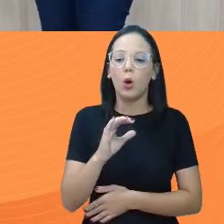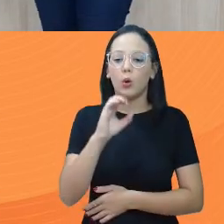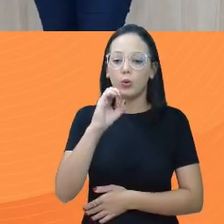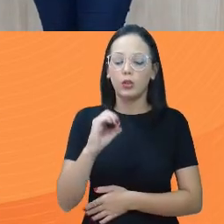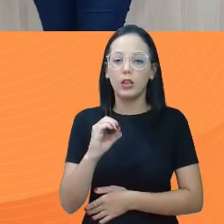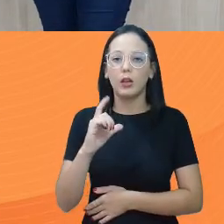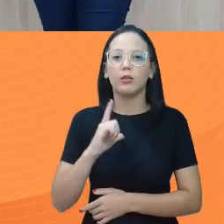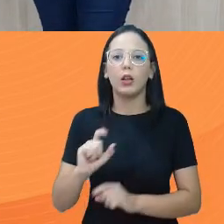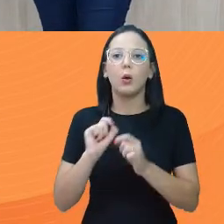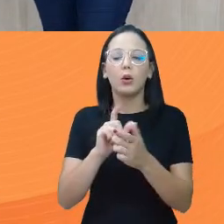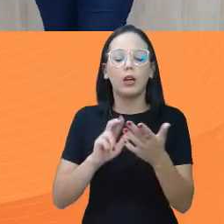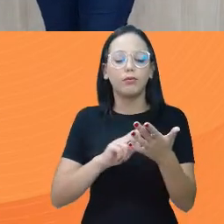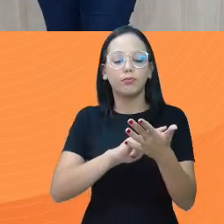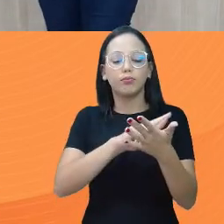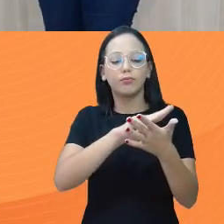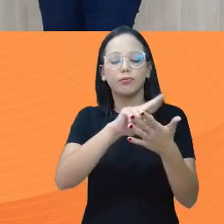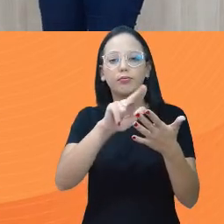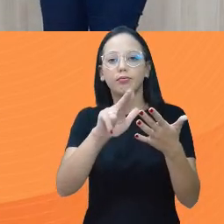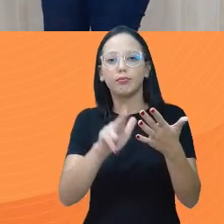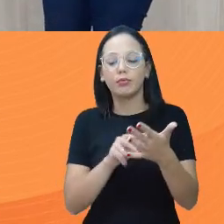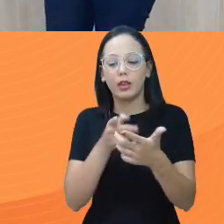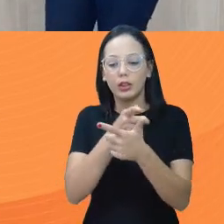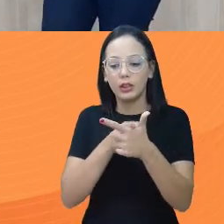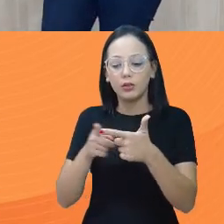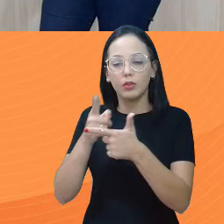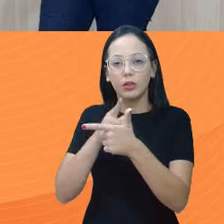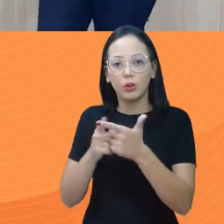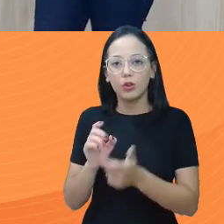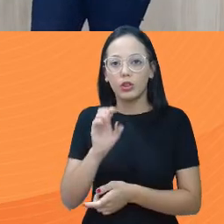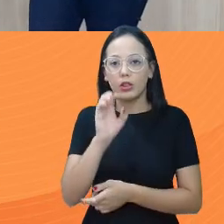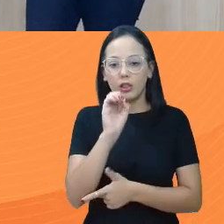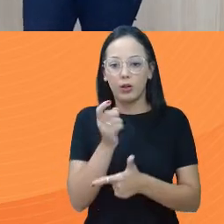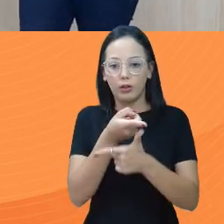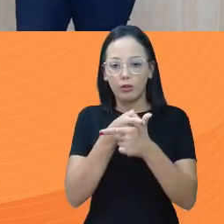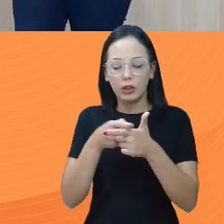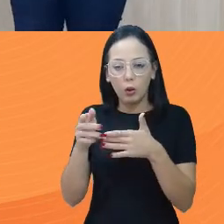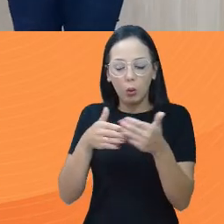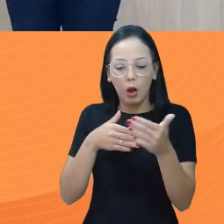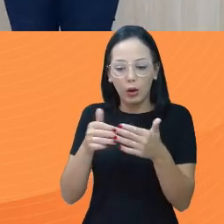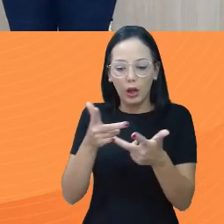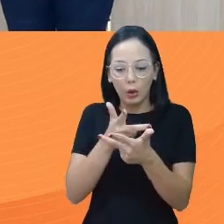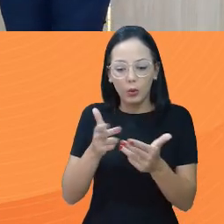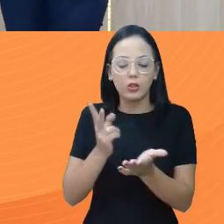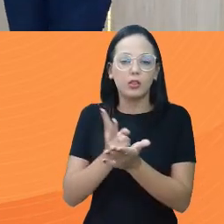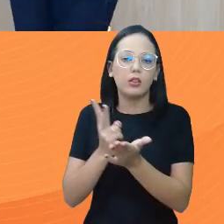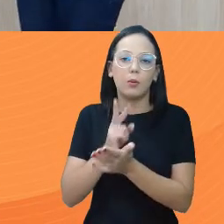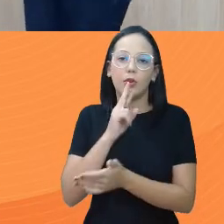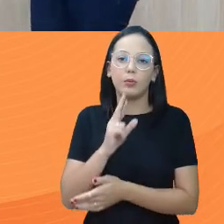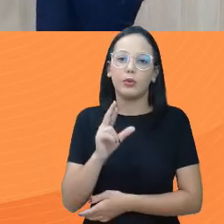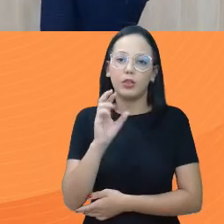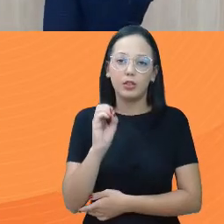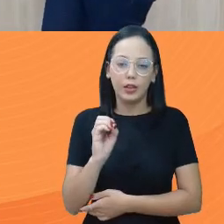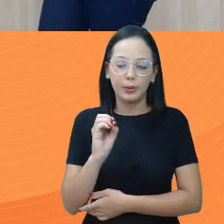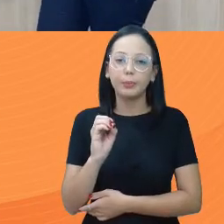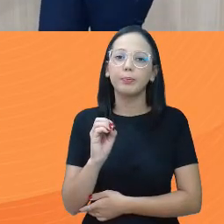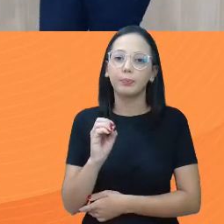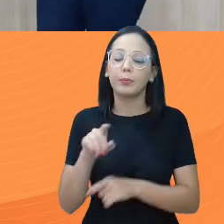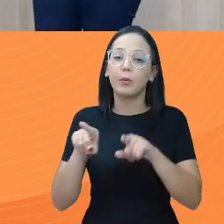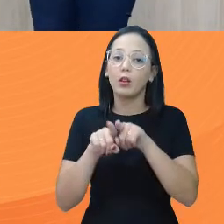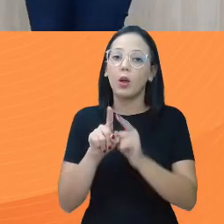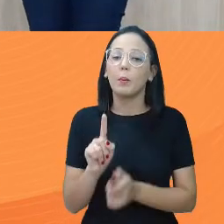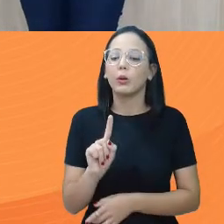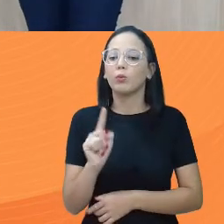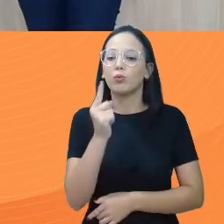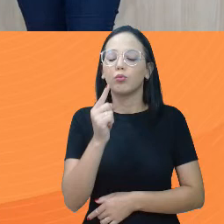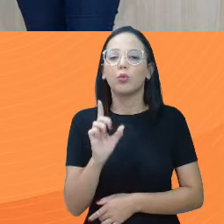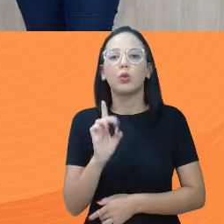possui infinitos divisores, né? 0 dividido para qualquer coisa vai dar 0, tá certo? E no caso do 1, ele